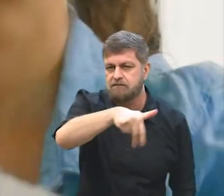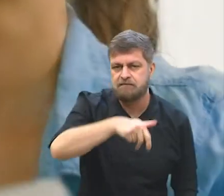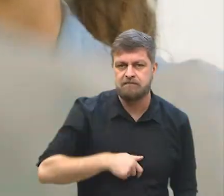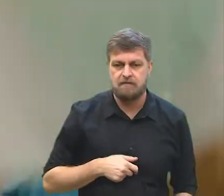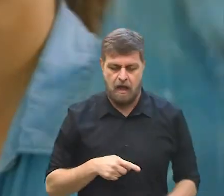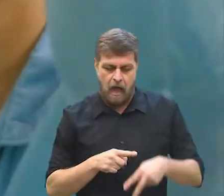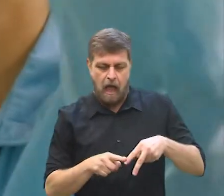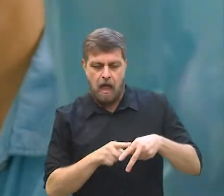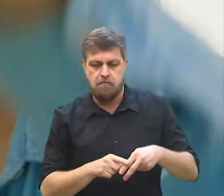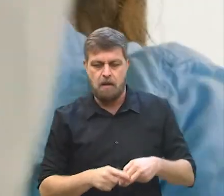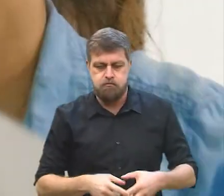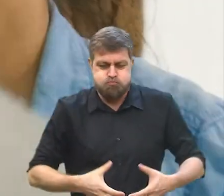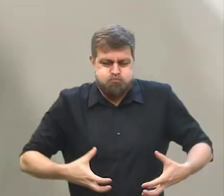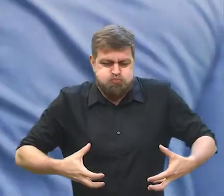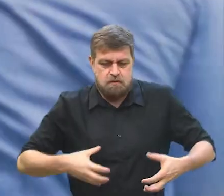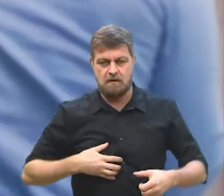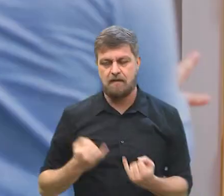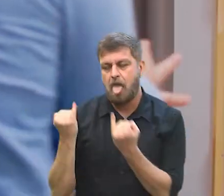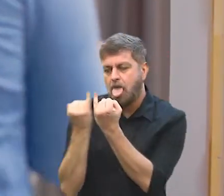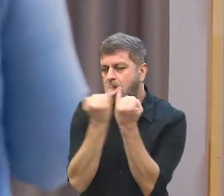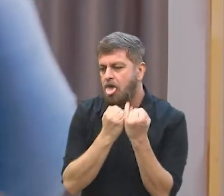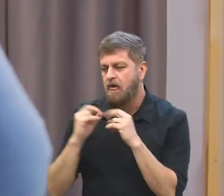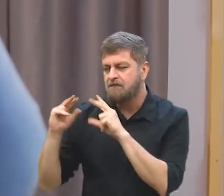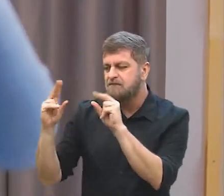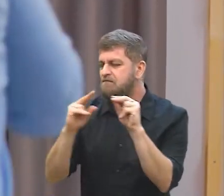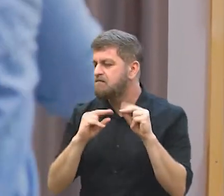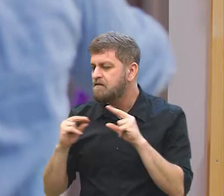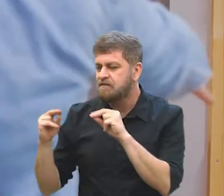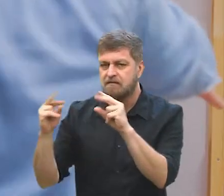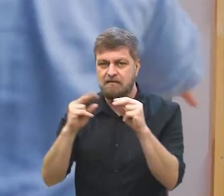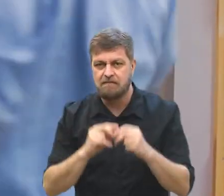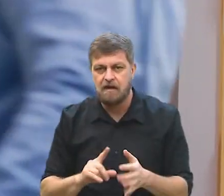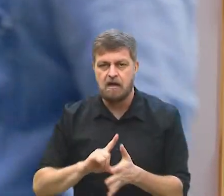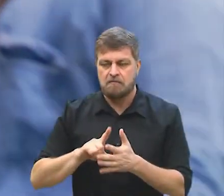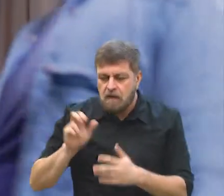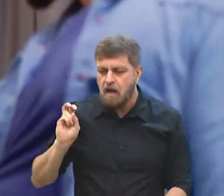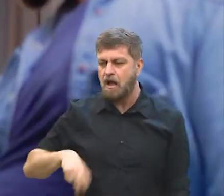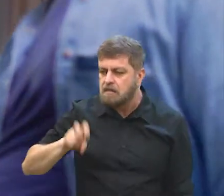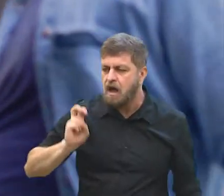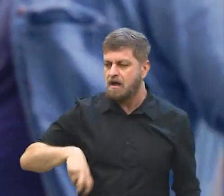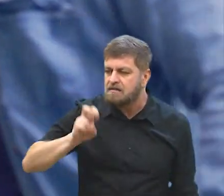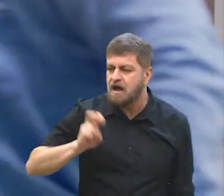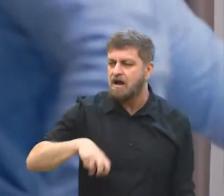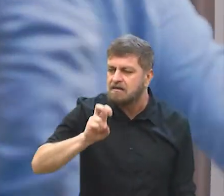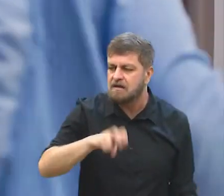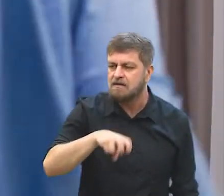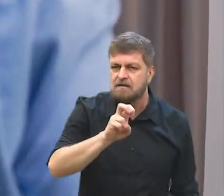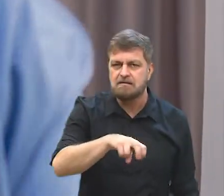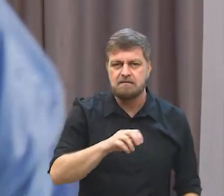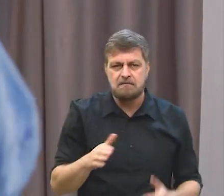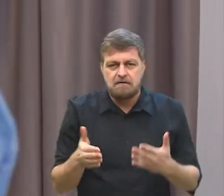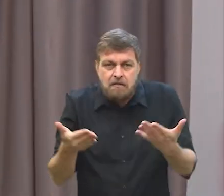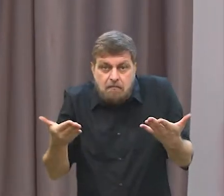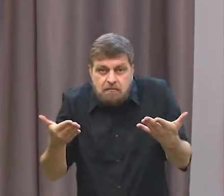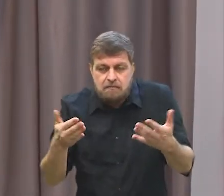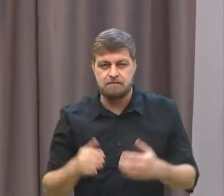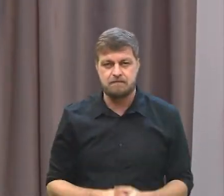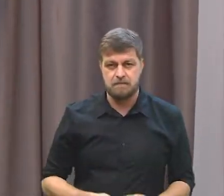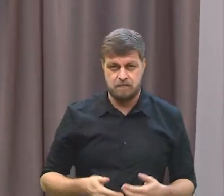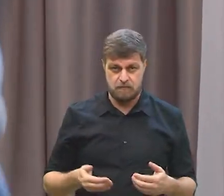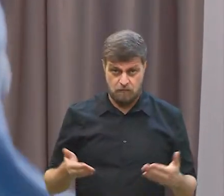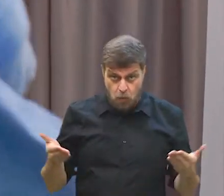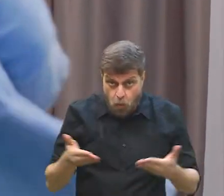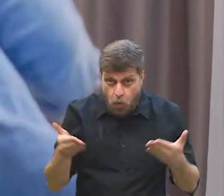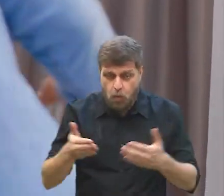pernas inchadas e ficar fofocando, às vezes falando e ficar andando como se fosse um autônomo. Então,